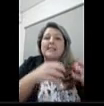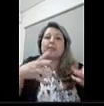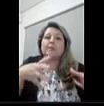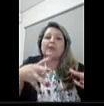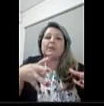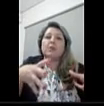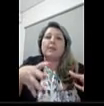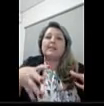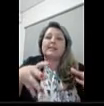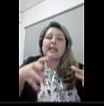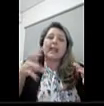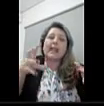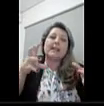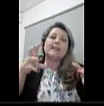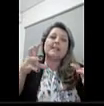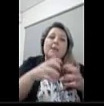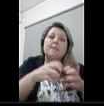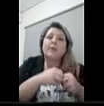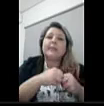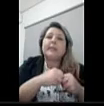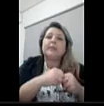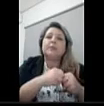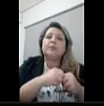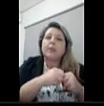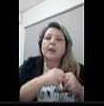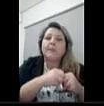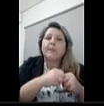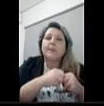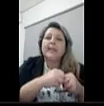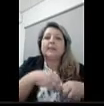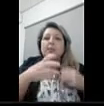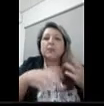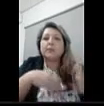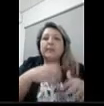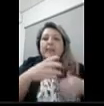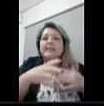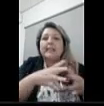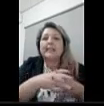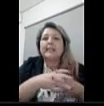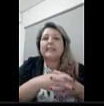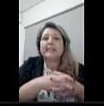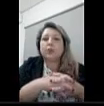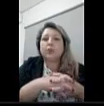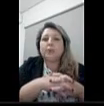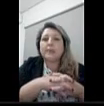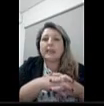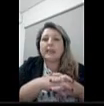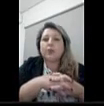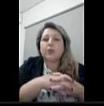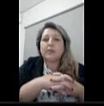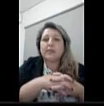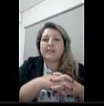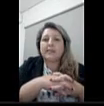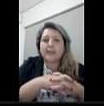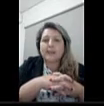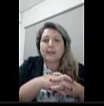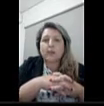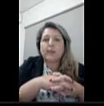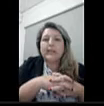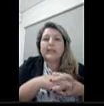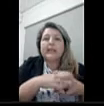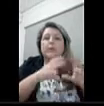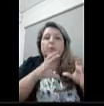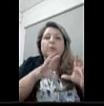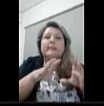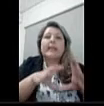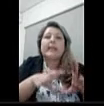essas informações, elas acabam captando melhor. Então, isso facilita todo o processo de alfabetização.